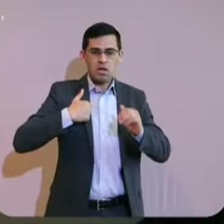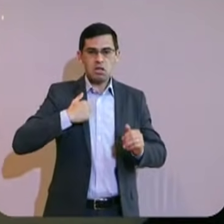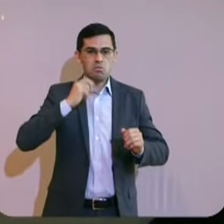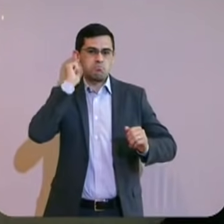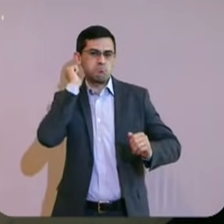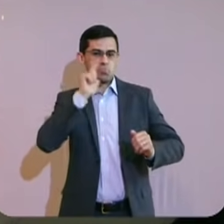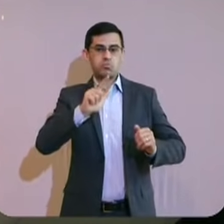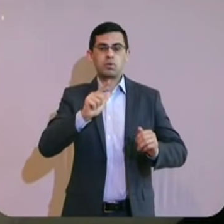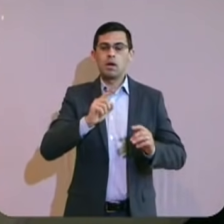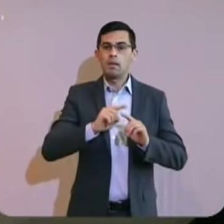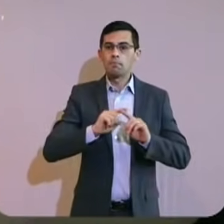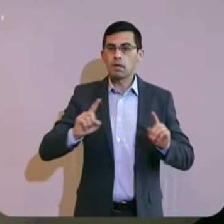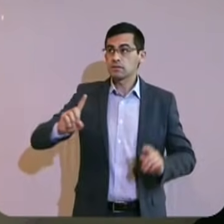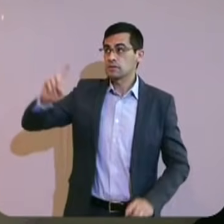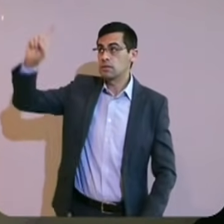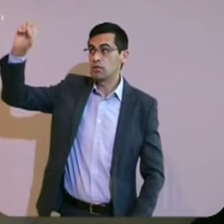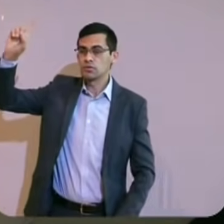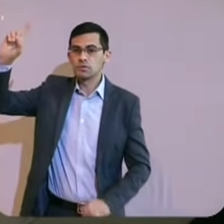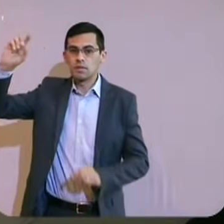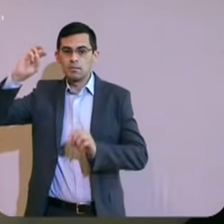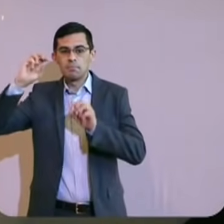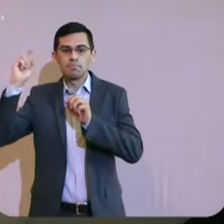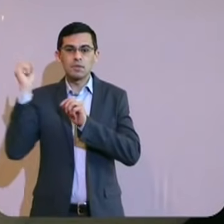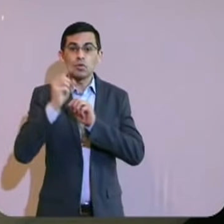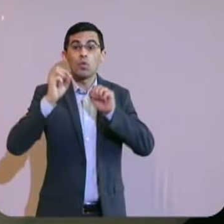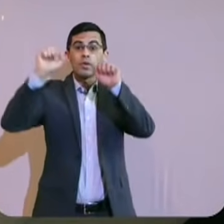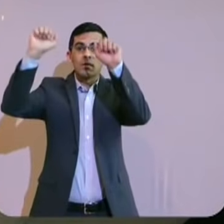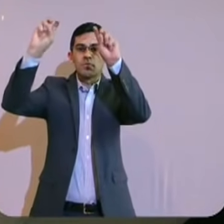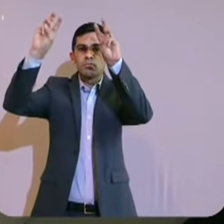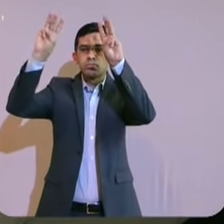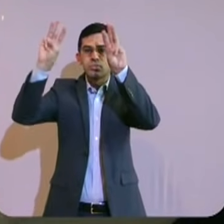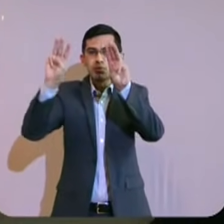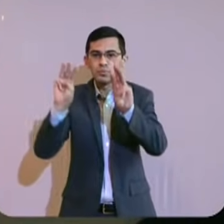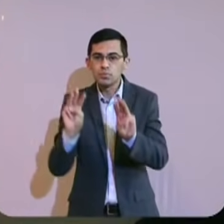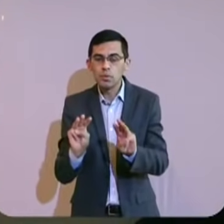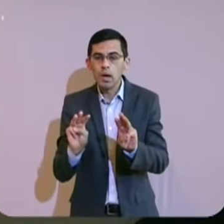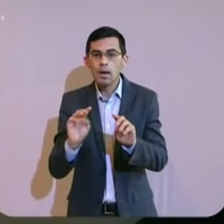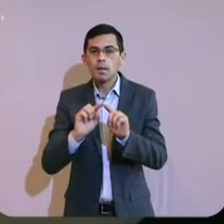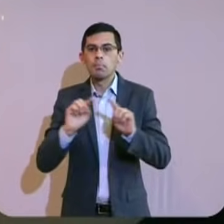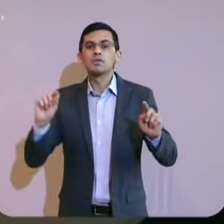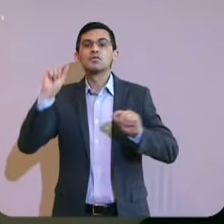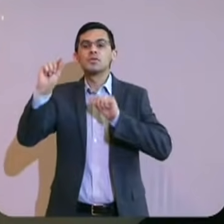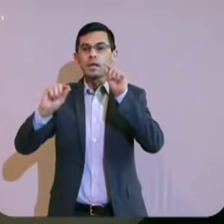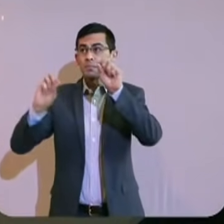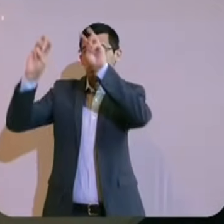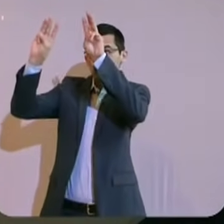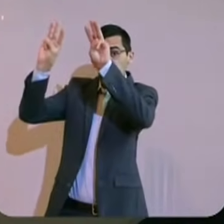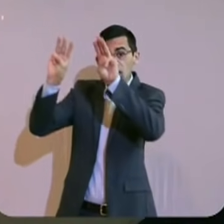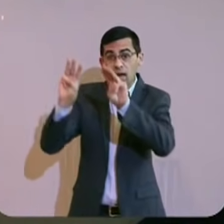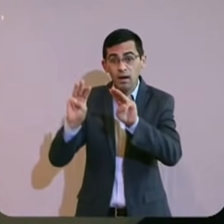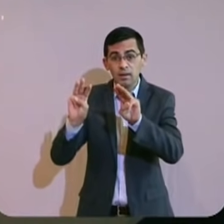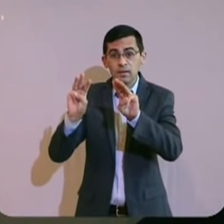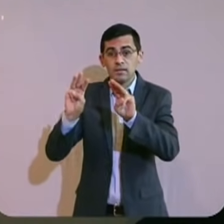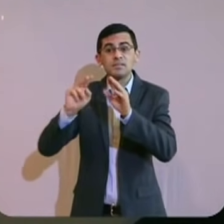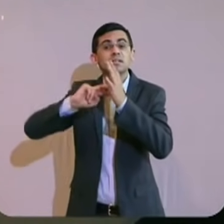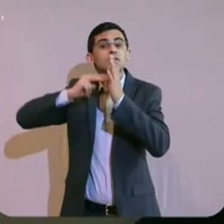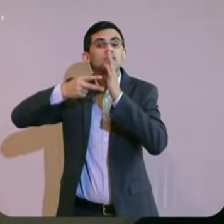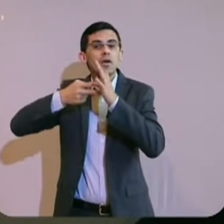E aí Deus teve que mandar o maná. E o maná era o símbolo de que